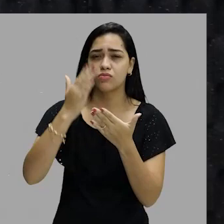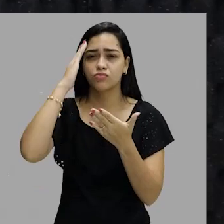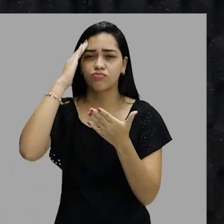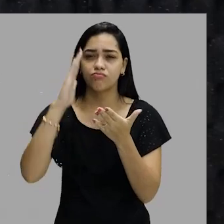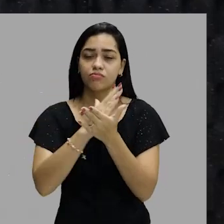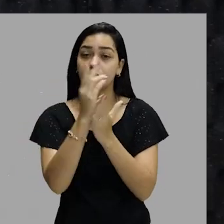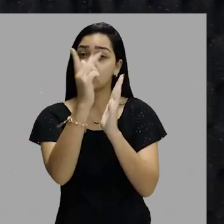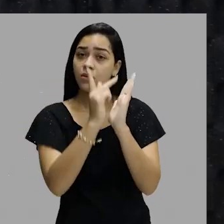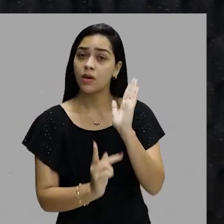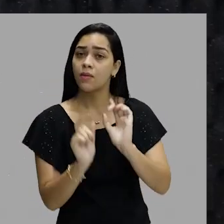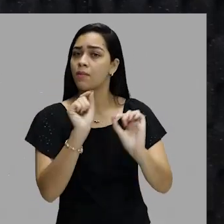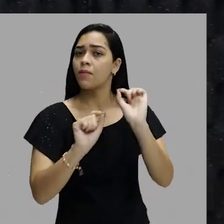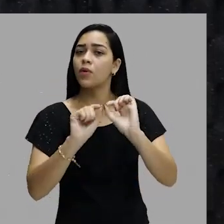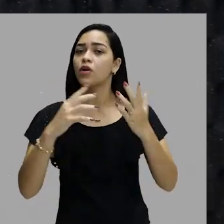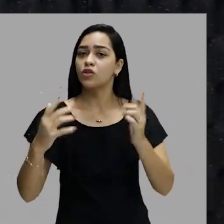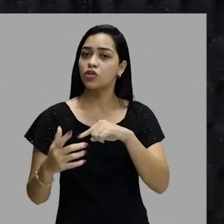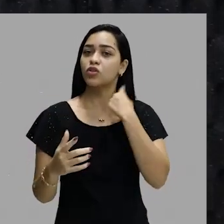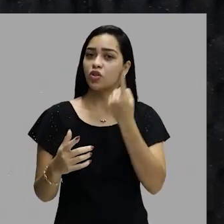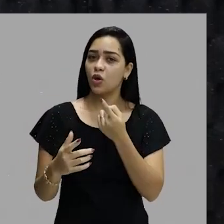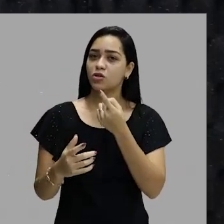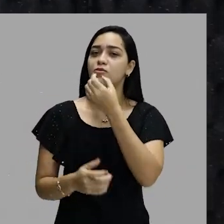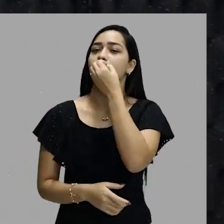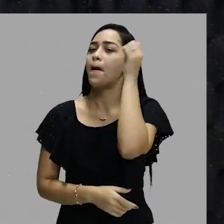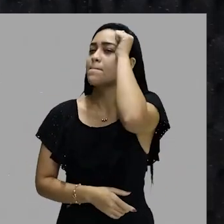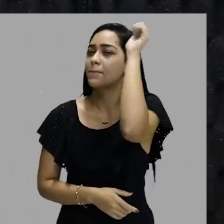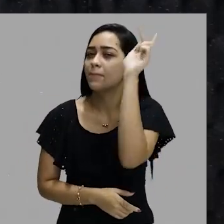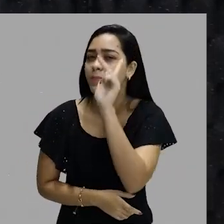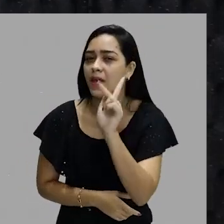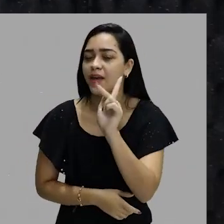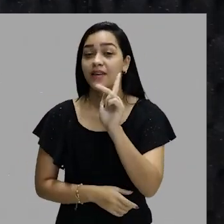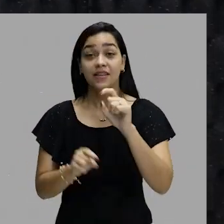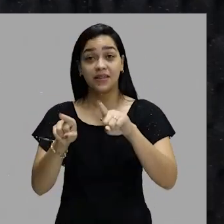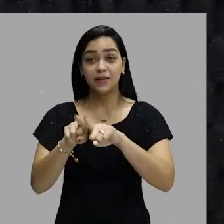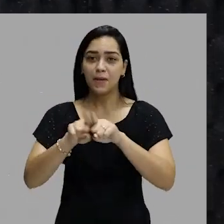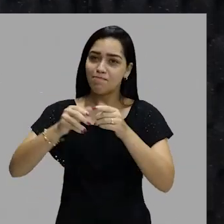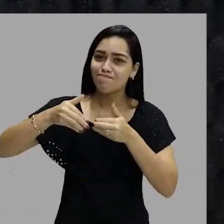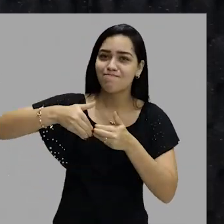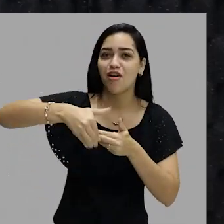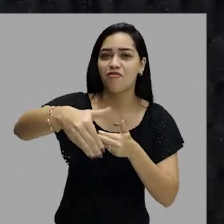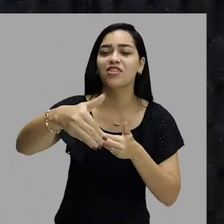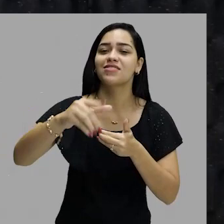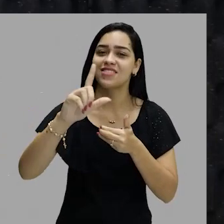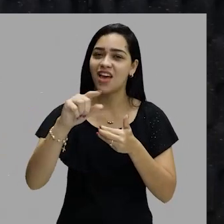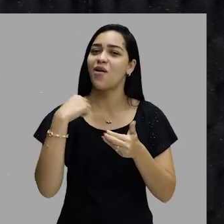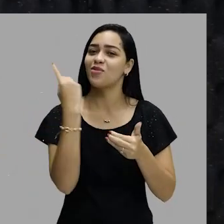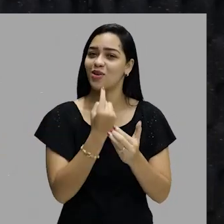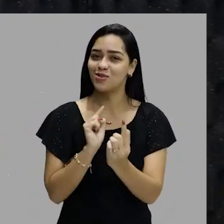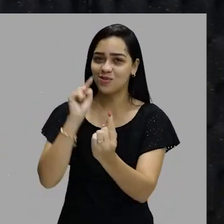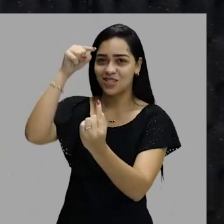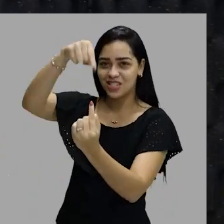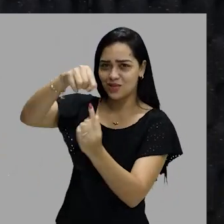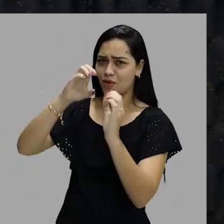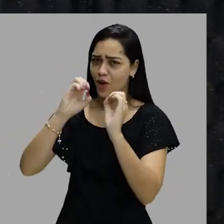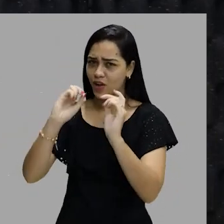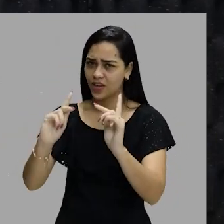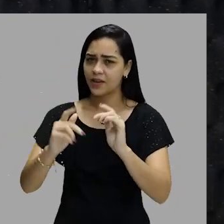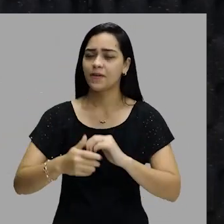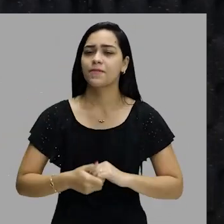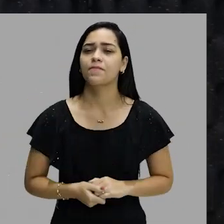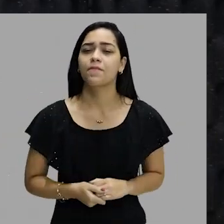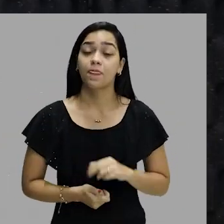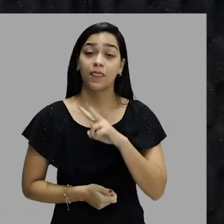tudo isso para que a gente fique expert no assunto e avance, que este é o nosso objetivo, ok? Você